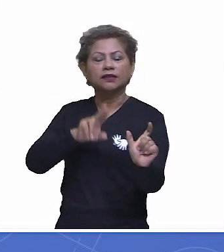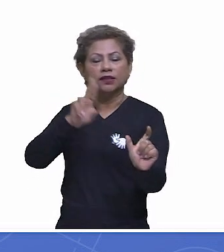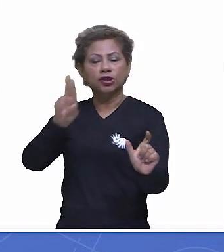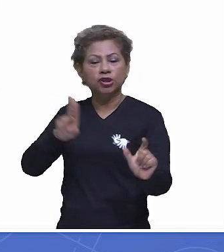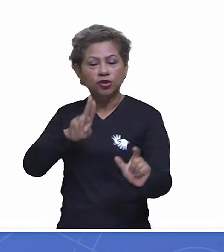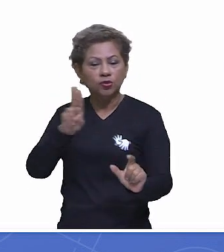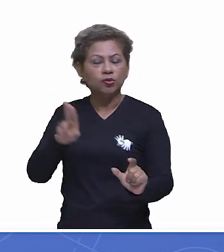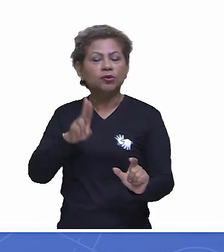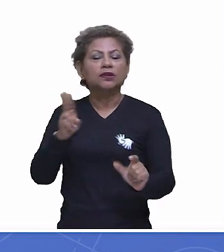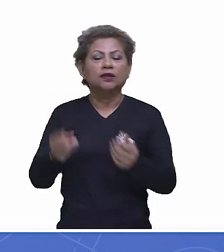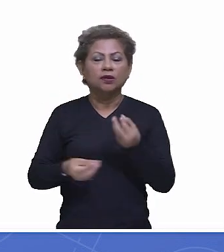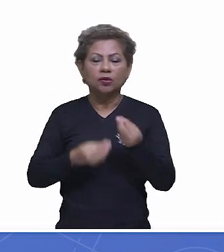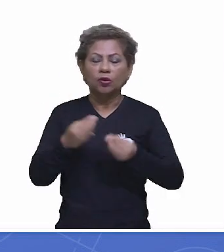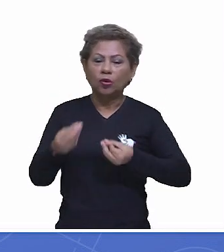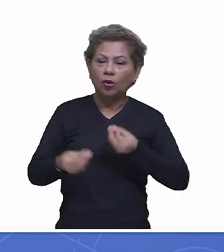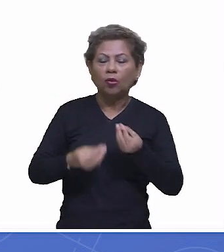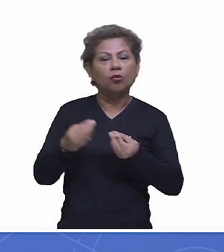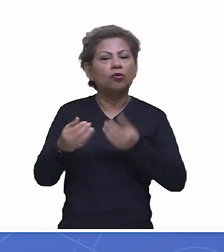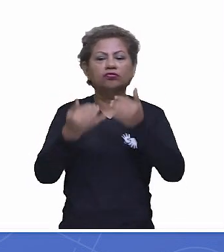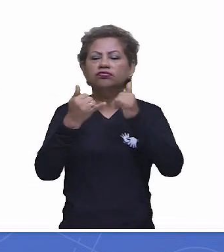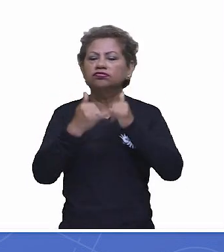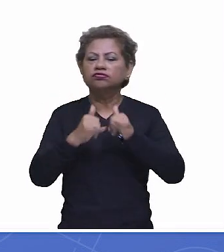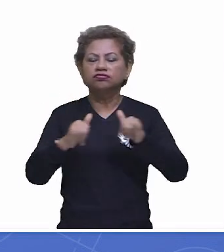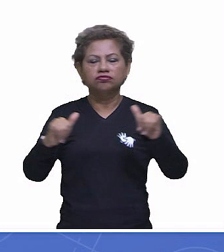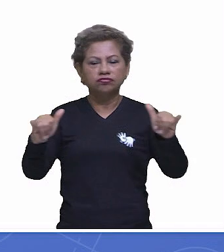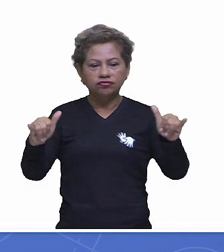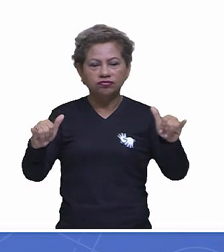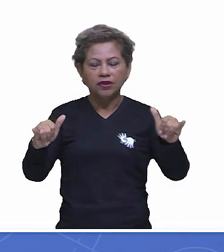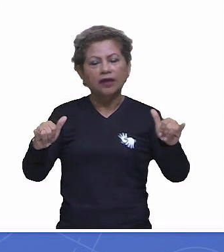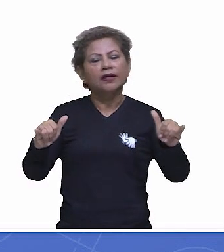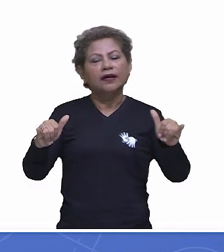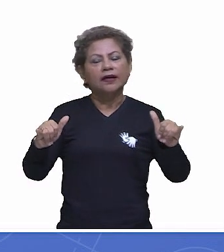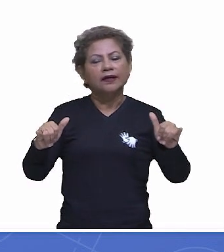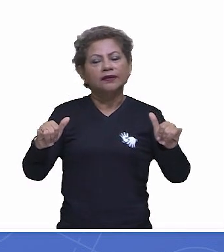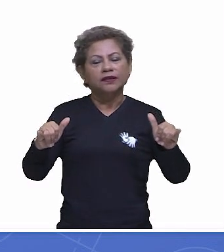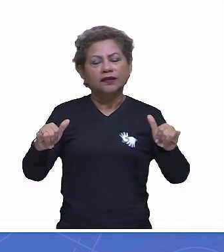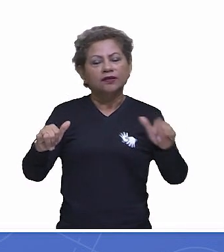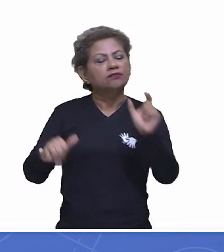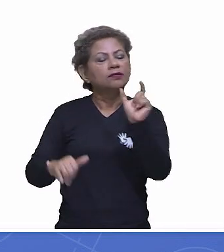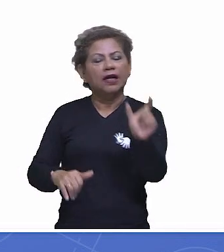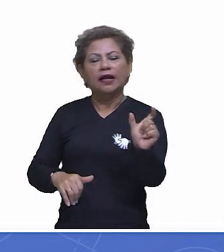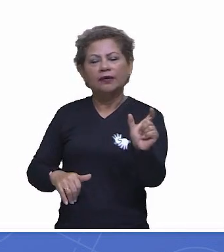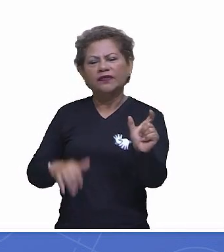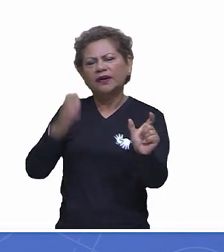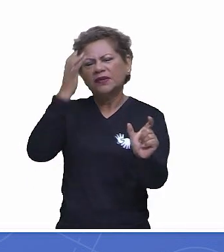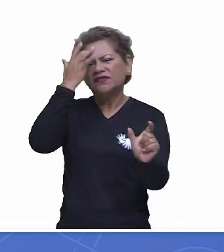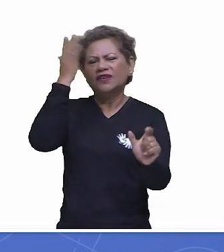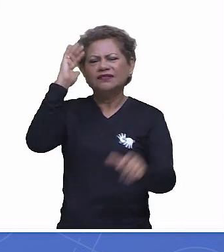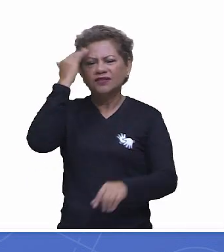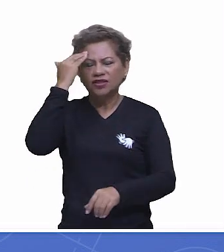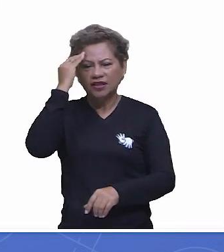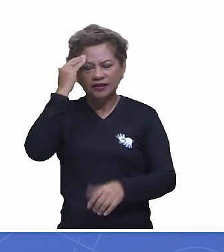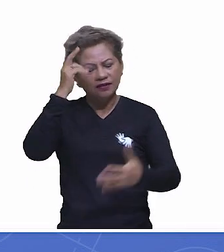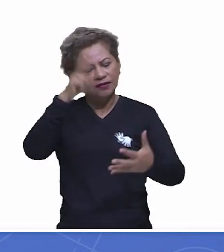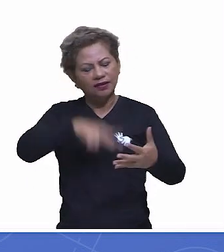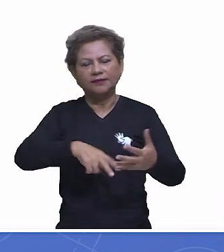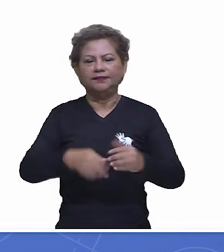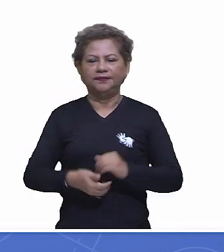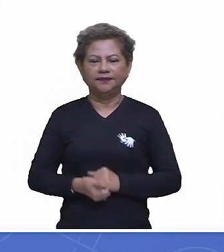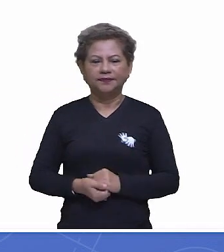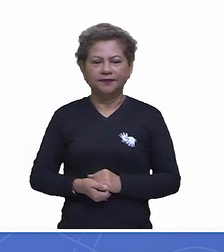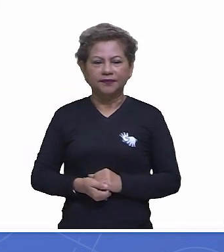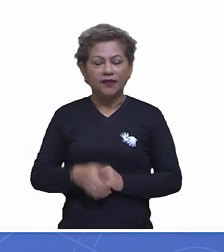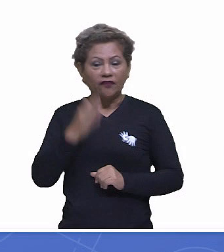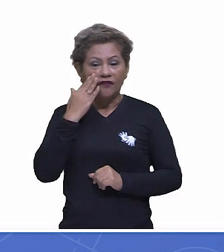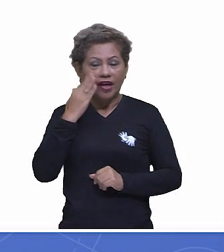forma aí de favorecer, né, e facilitar a leitura. Olha só o texto que nós tínhamos, né, que